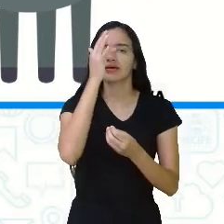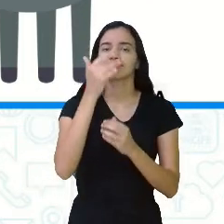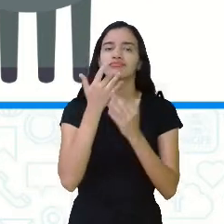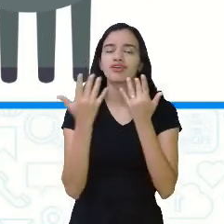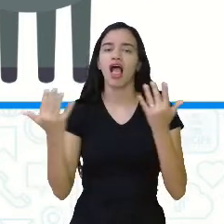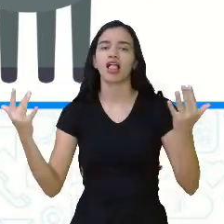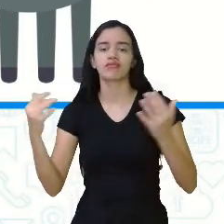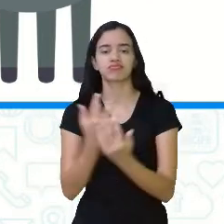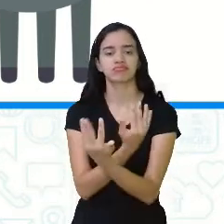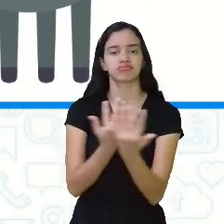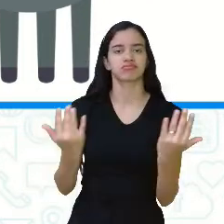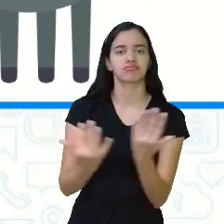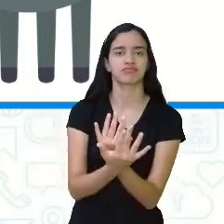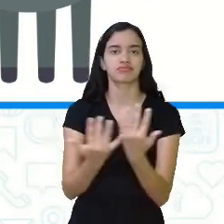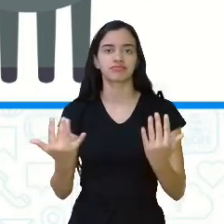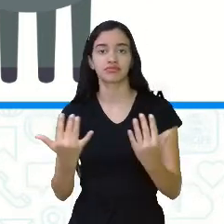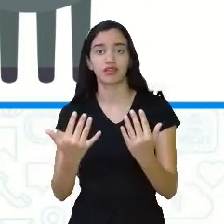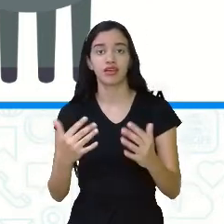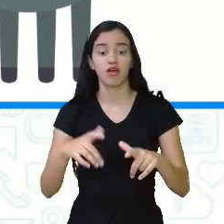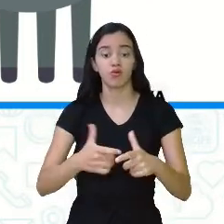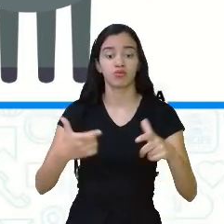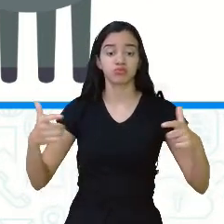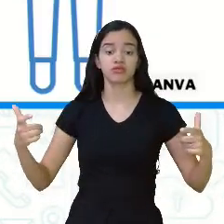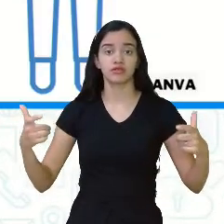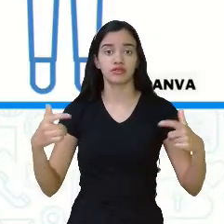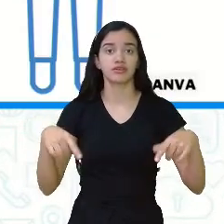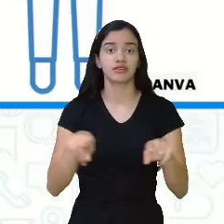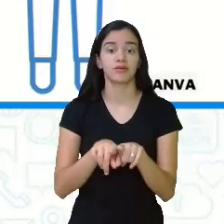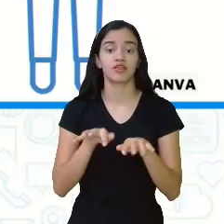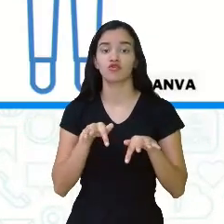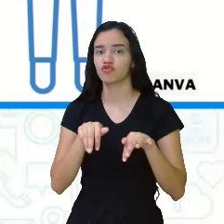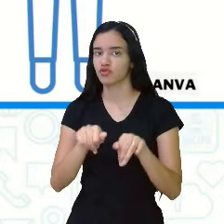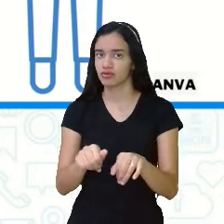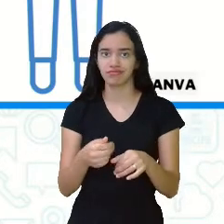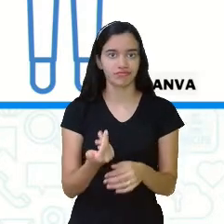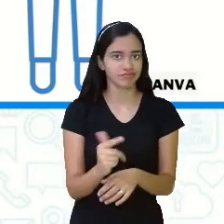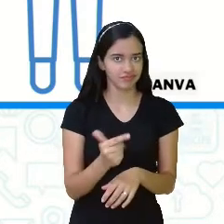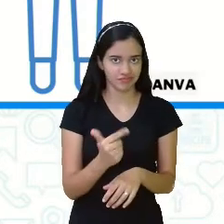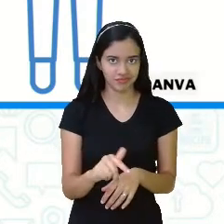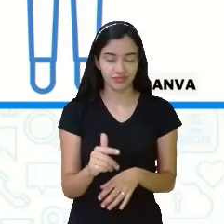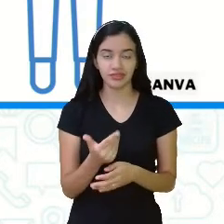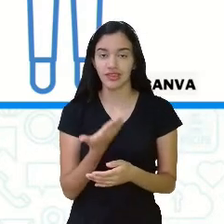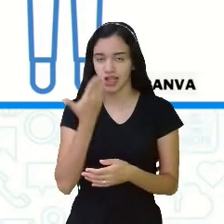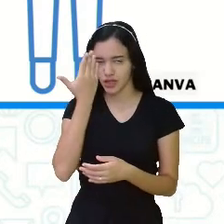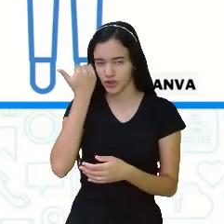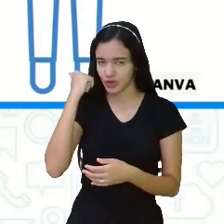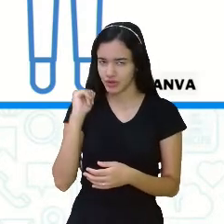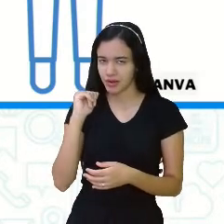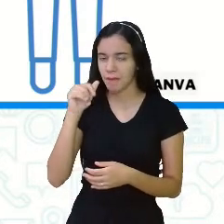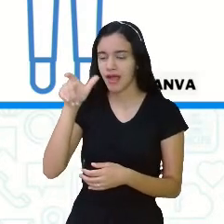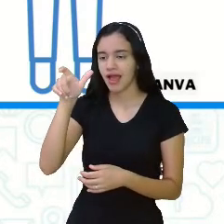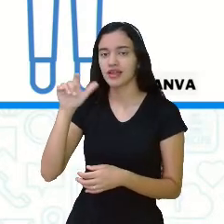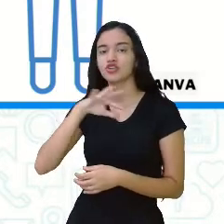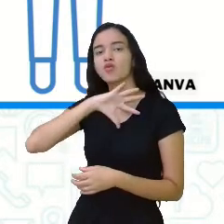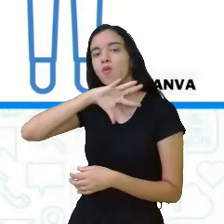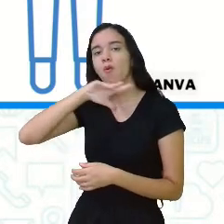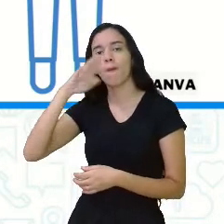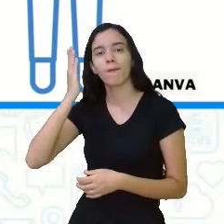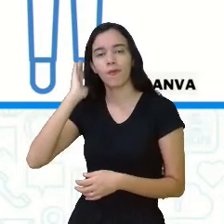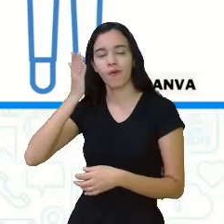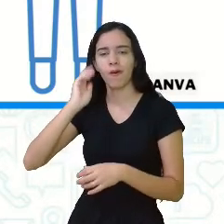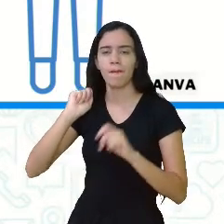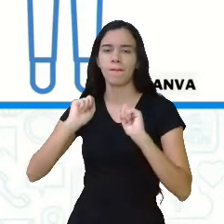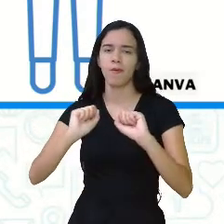mais largo e talvez mais comprido e que não tenha fim. Quem souber de um burrinho desses, pode